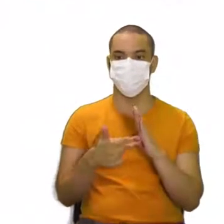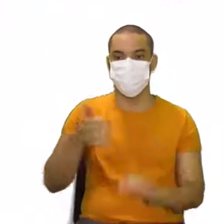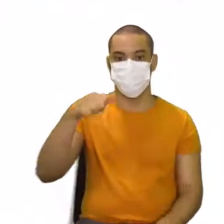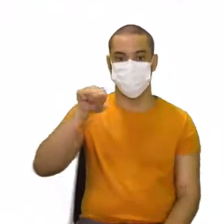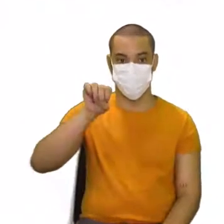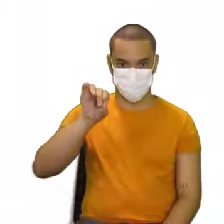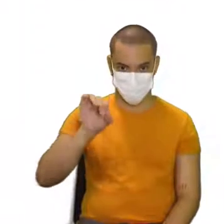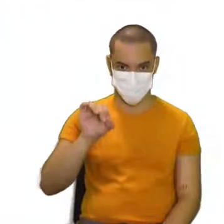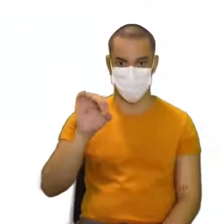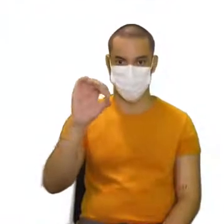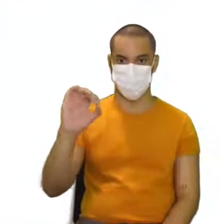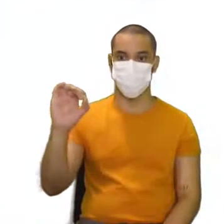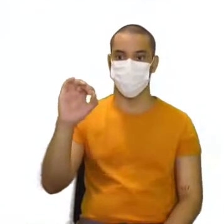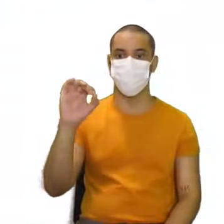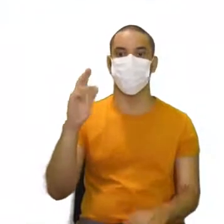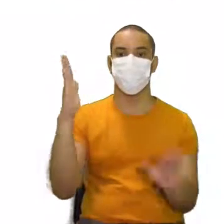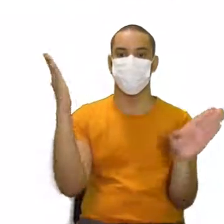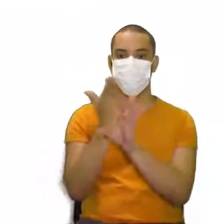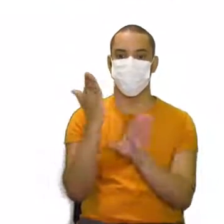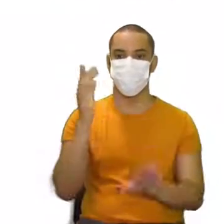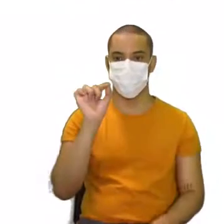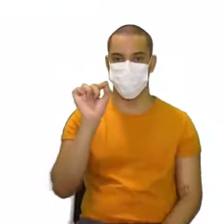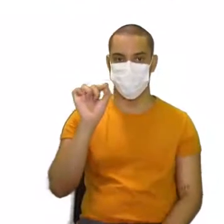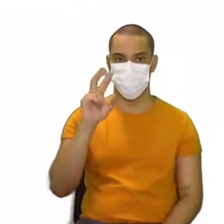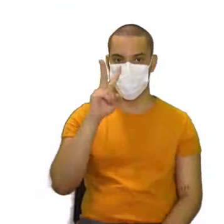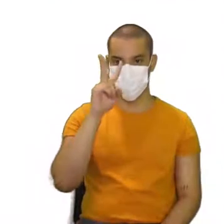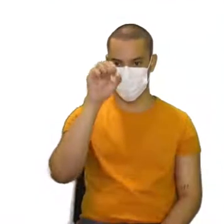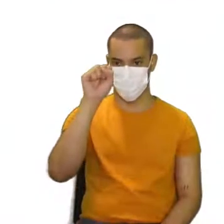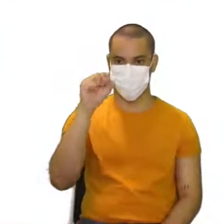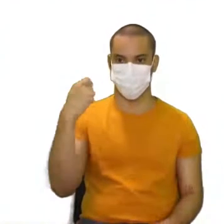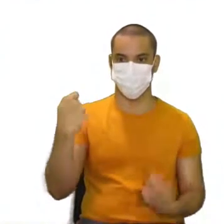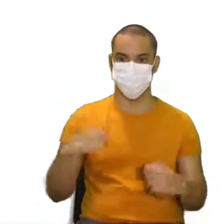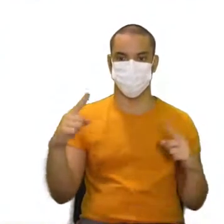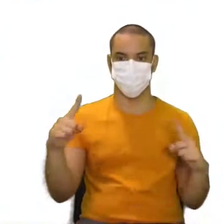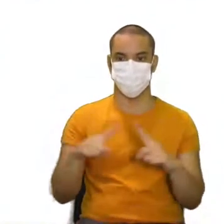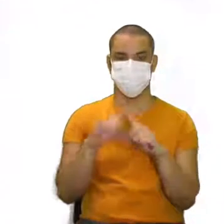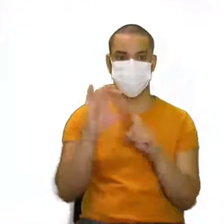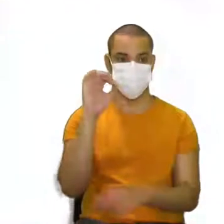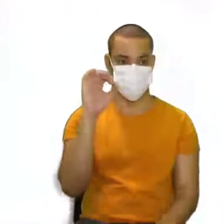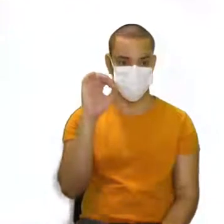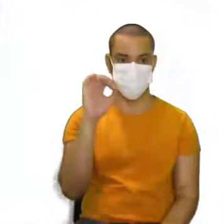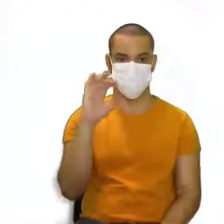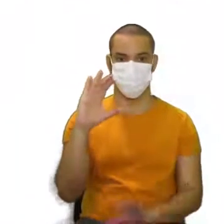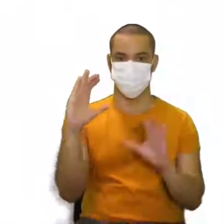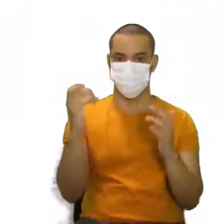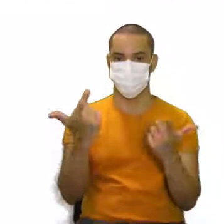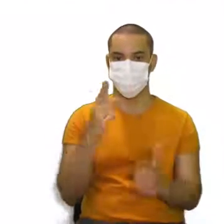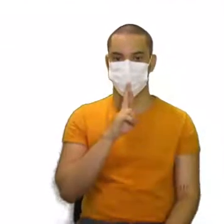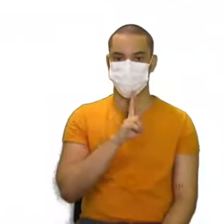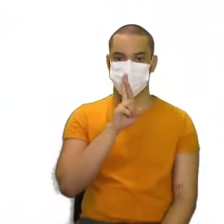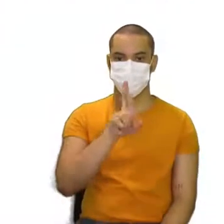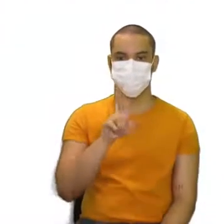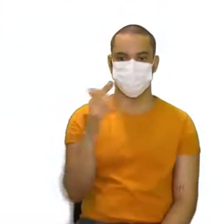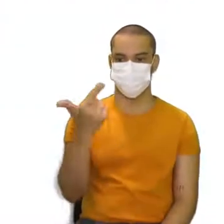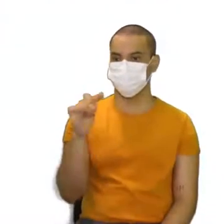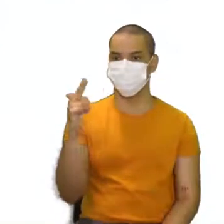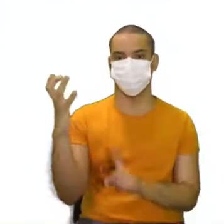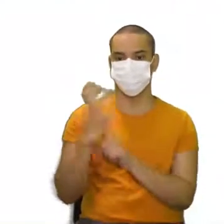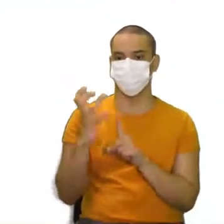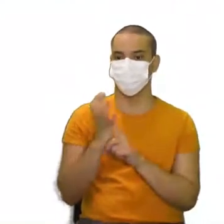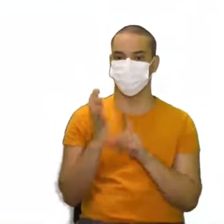180 0 portanto a força magnética vai ser multiplicada por 0 logo resultado aqui não vai ter